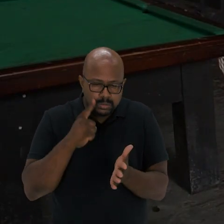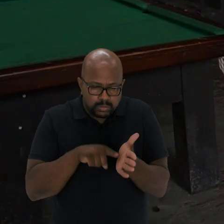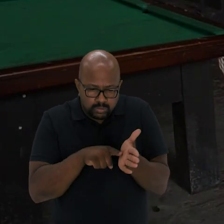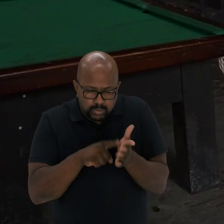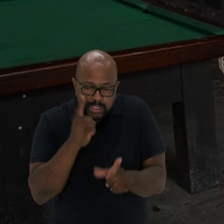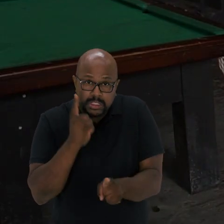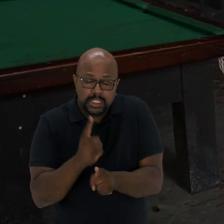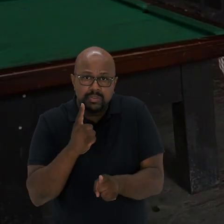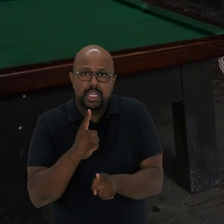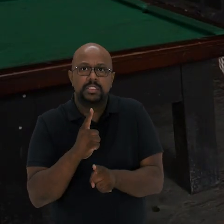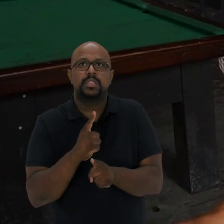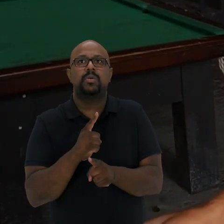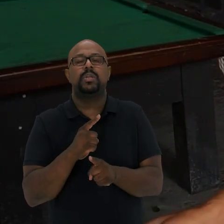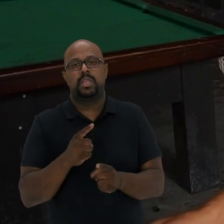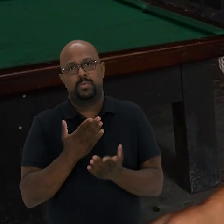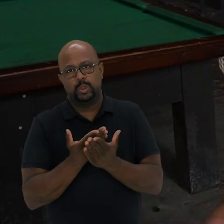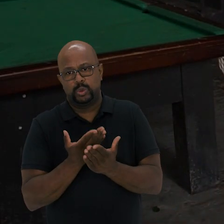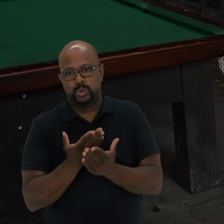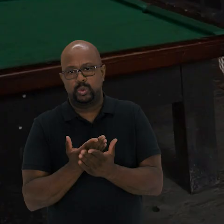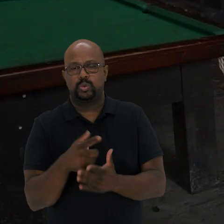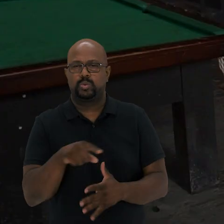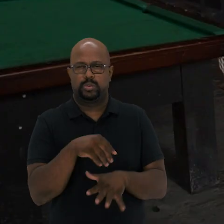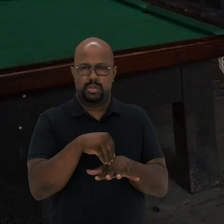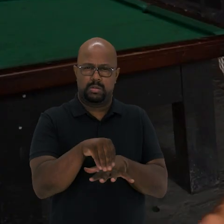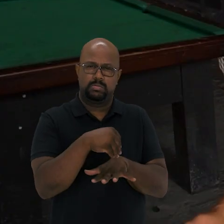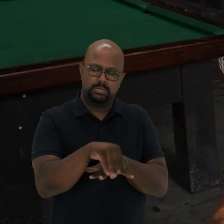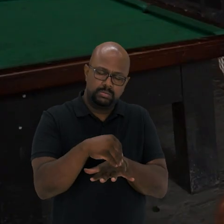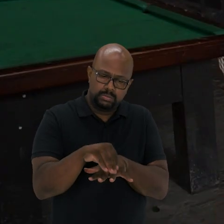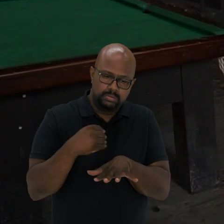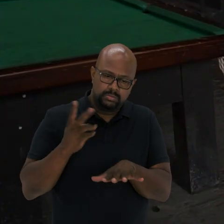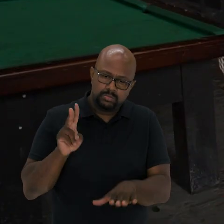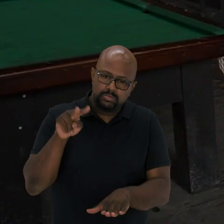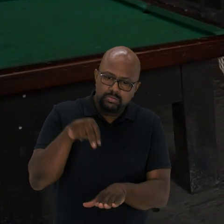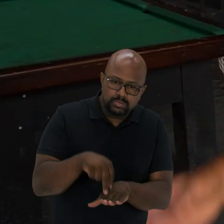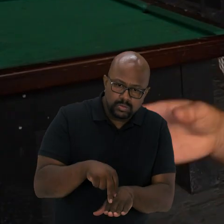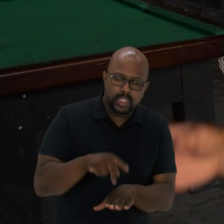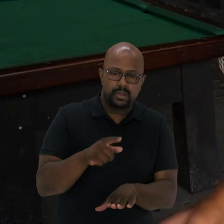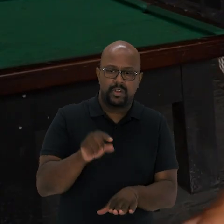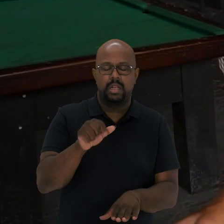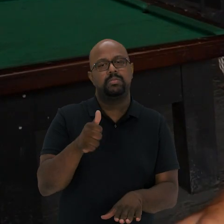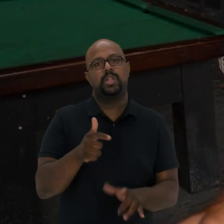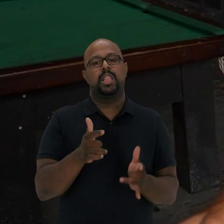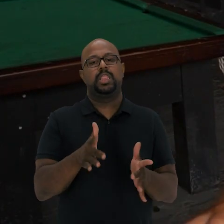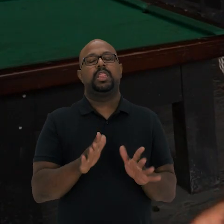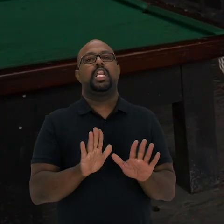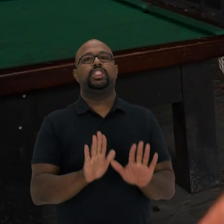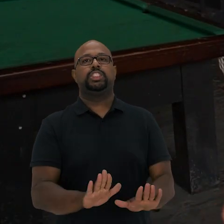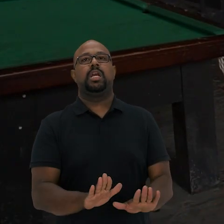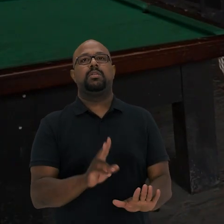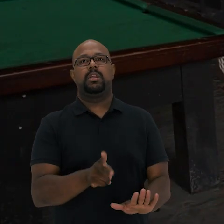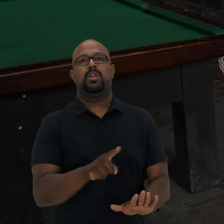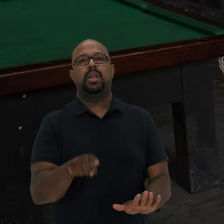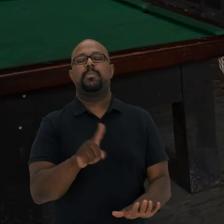de identificação e, pelos estudos dos paleontólogos que foram no local, deixaram o